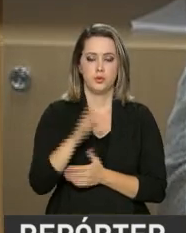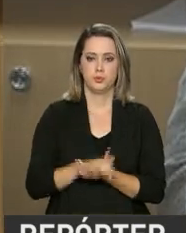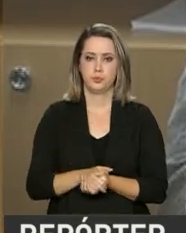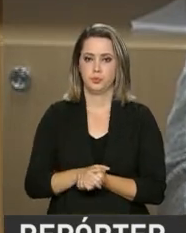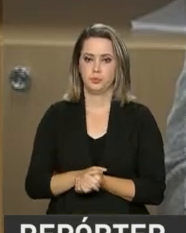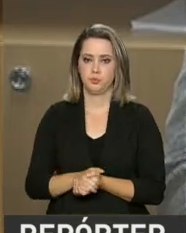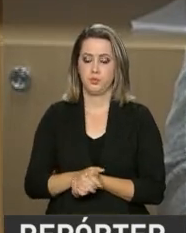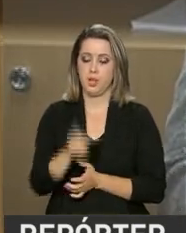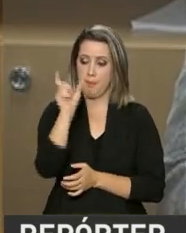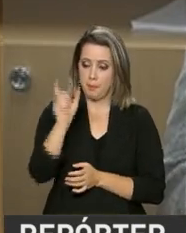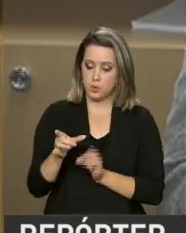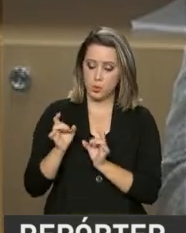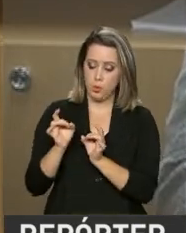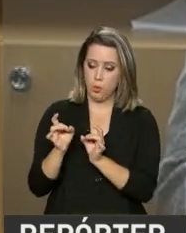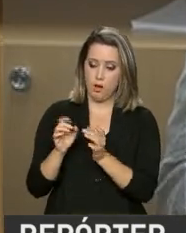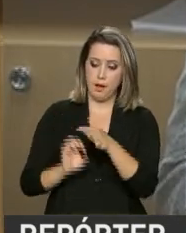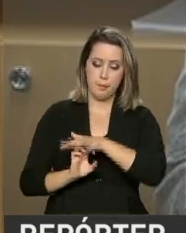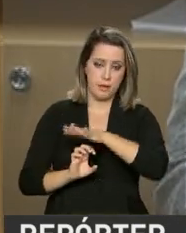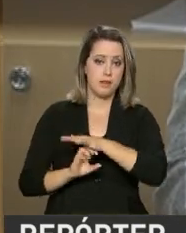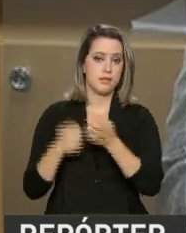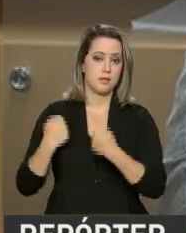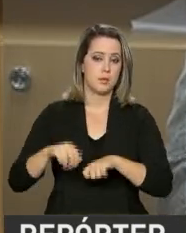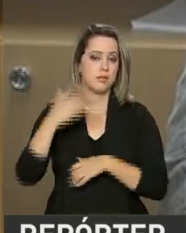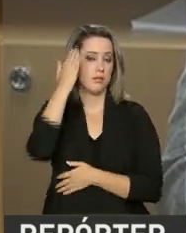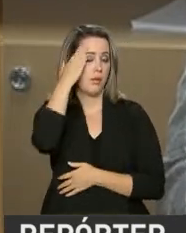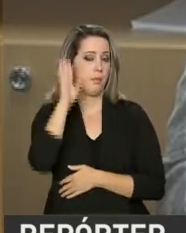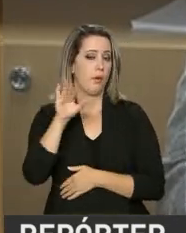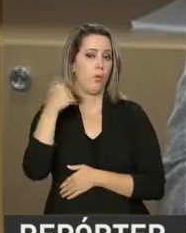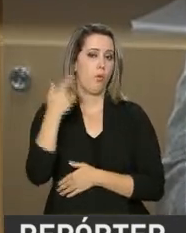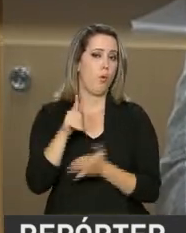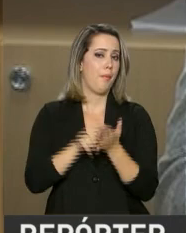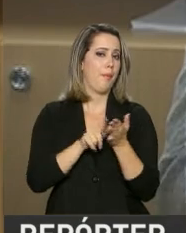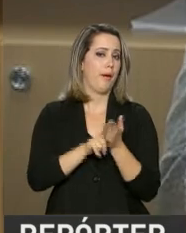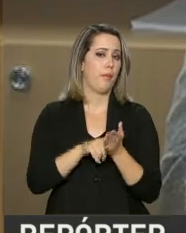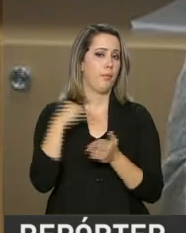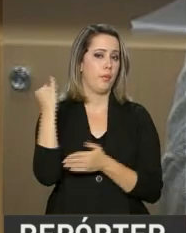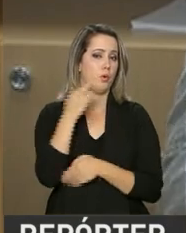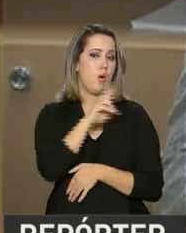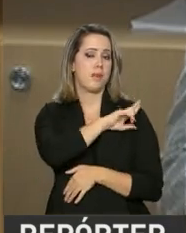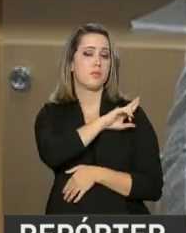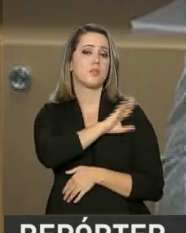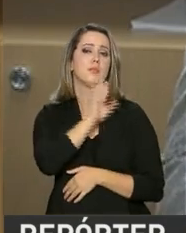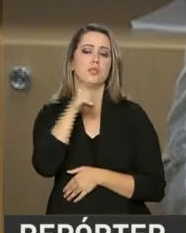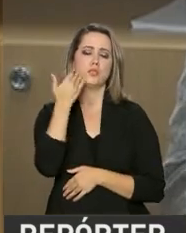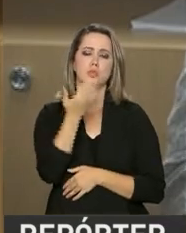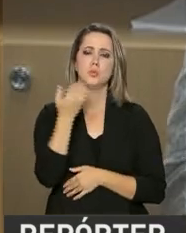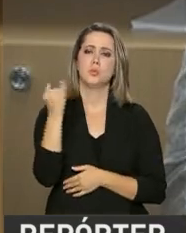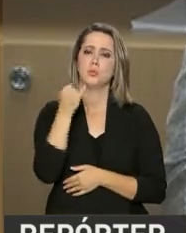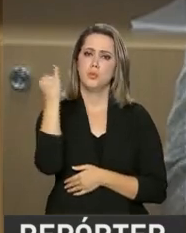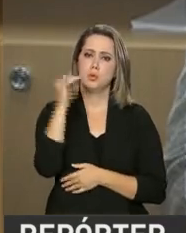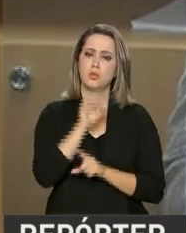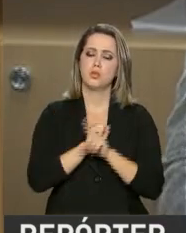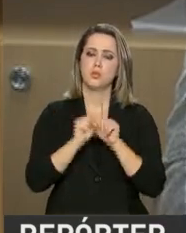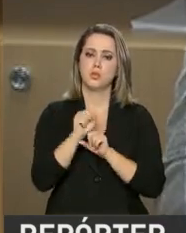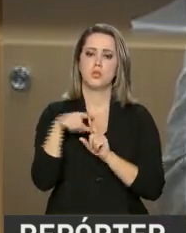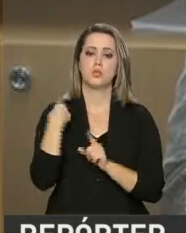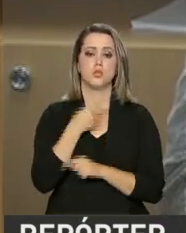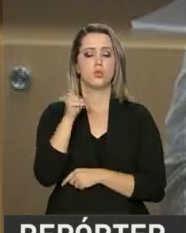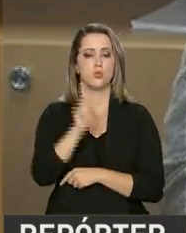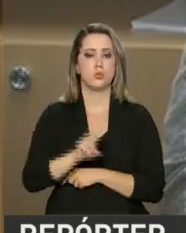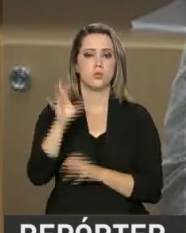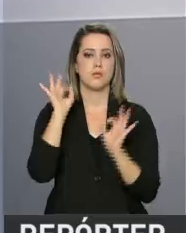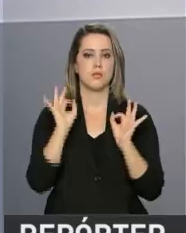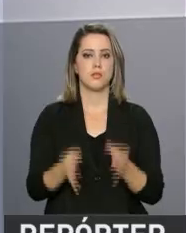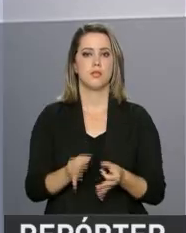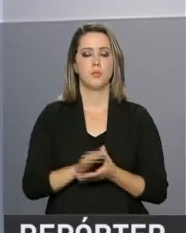ter essa consciência do seu papel na sociedade que o papel de garantir que a gente tenha um uso correto do